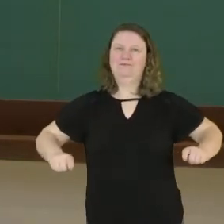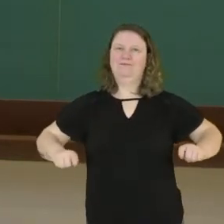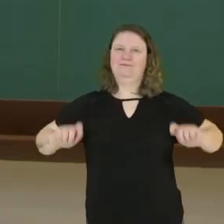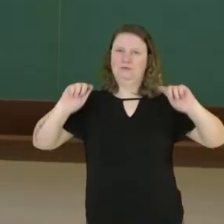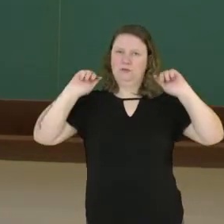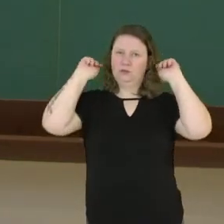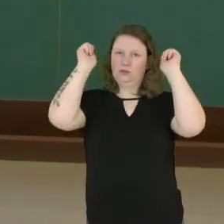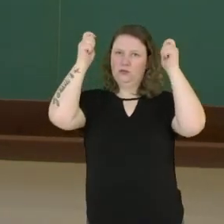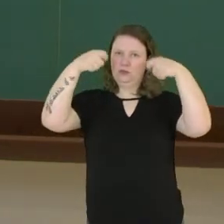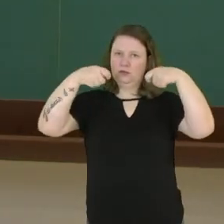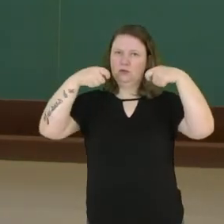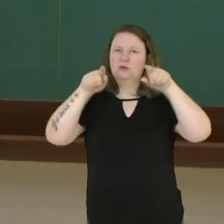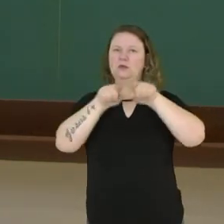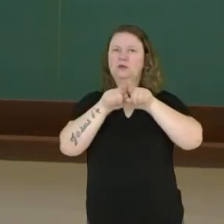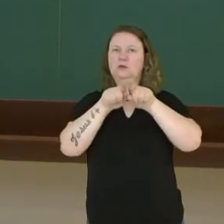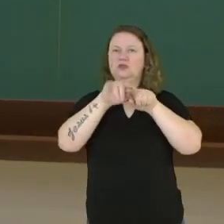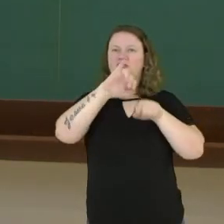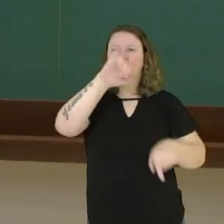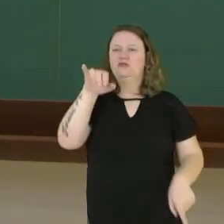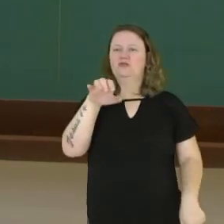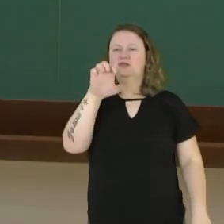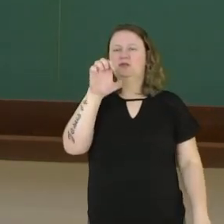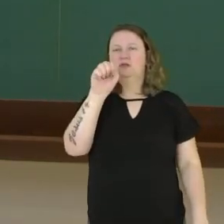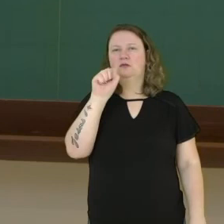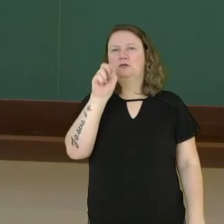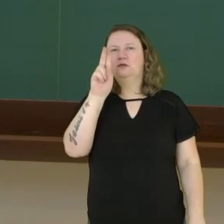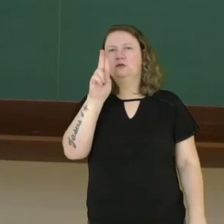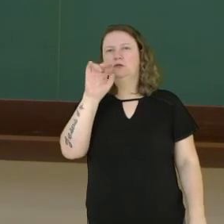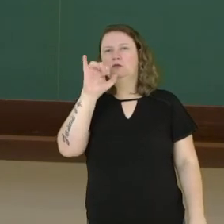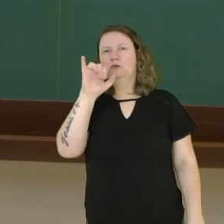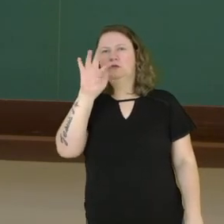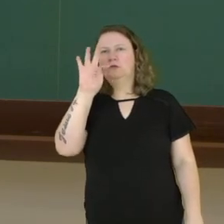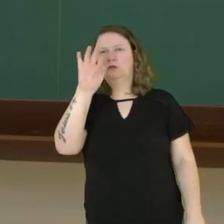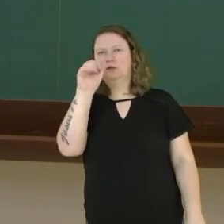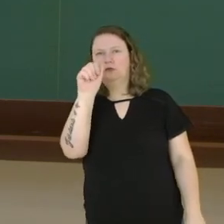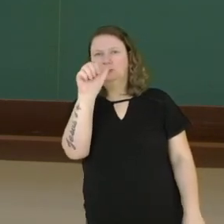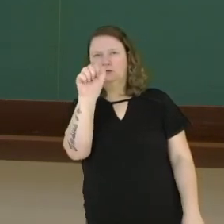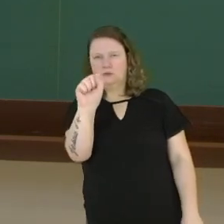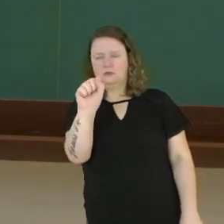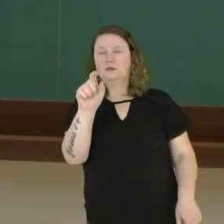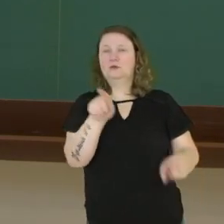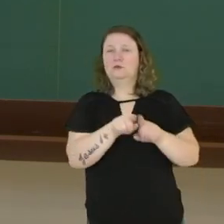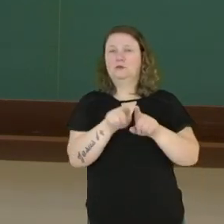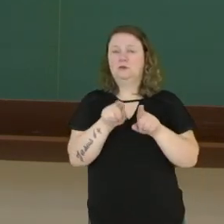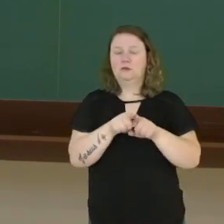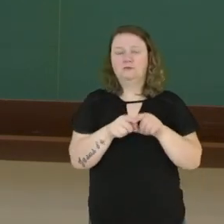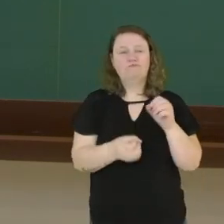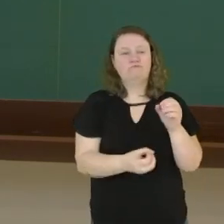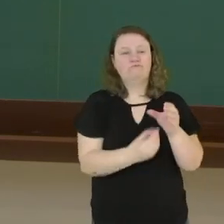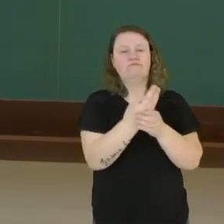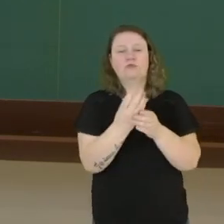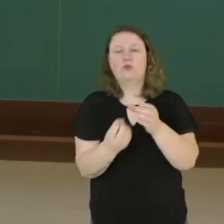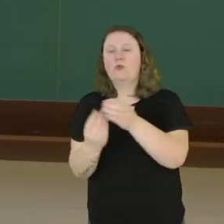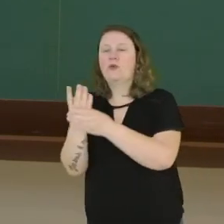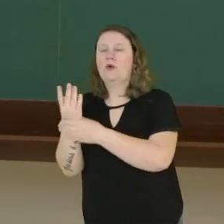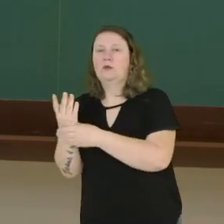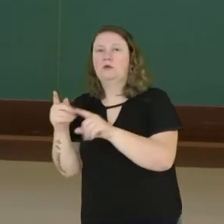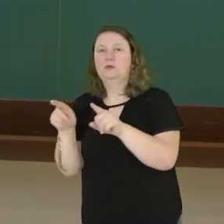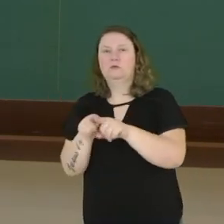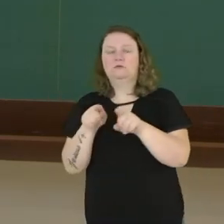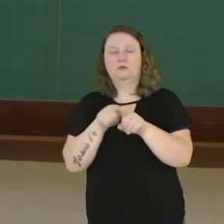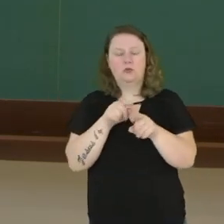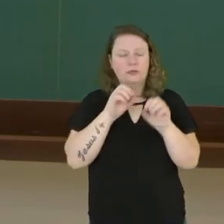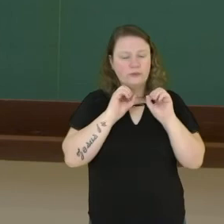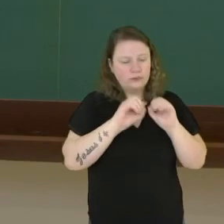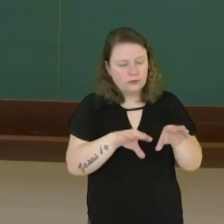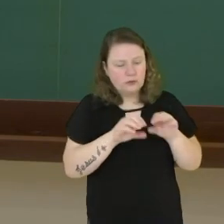conflito anterior, bem anterior a isso, já existia, onde os jesuítas formaram missões, né, onde catequizavam